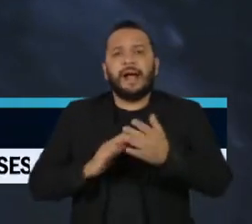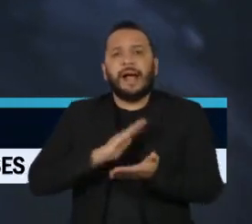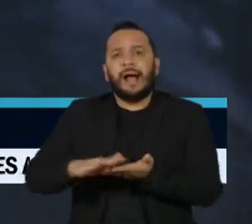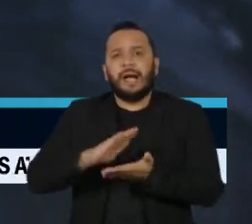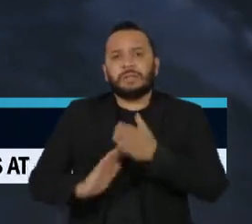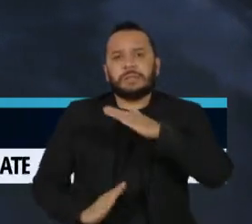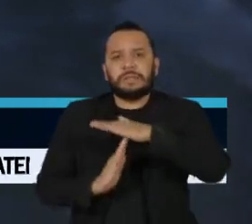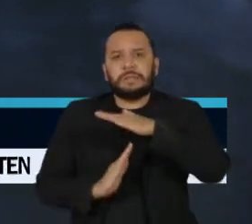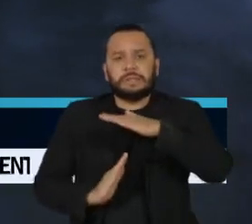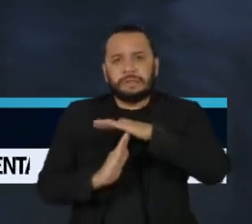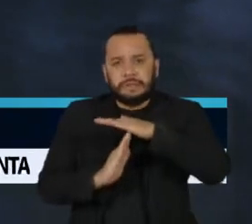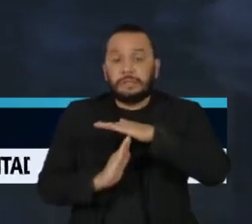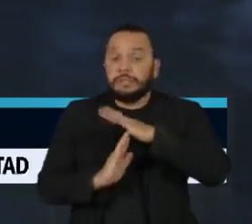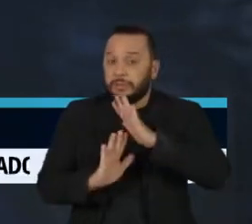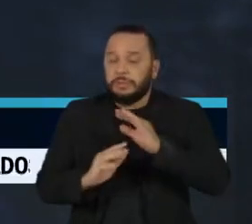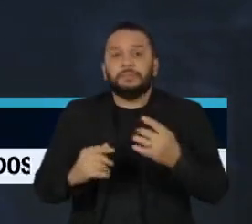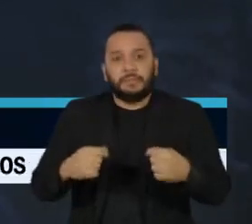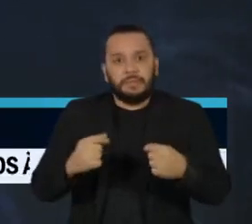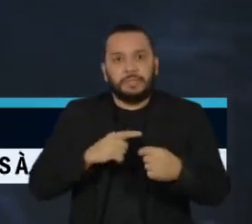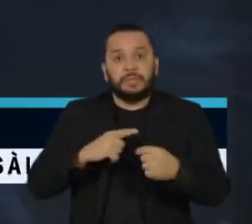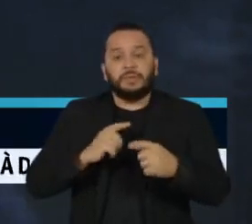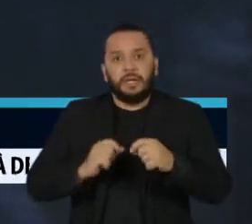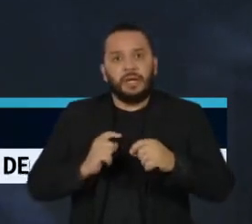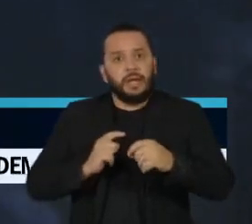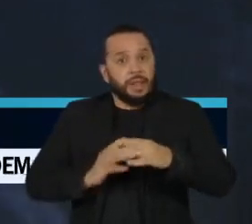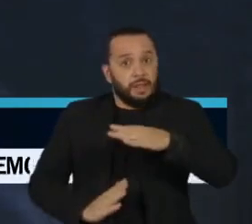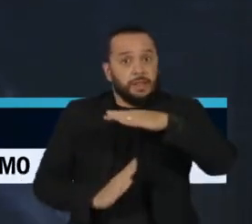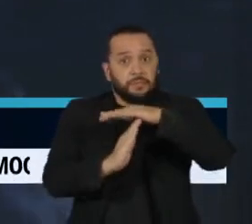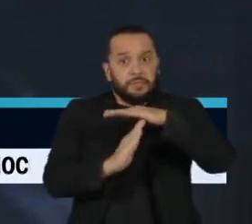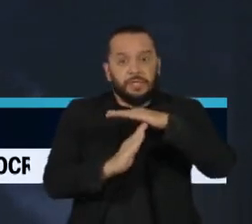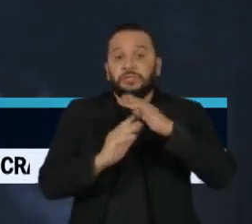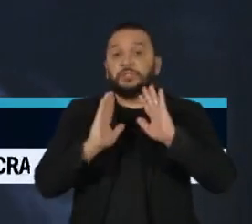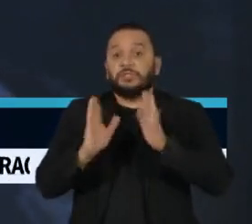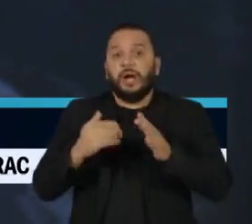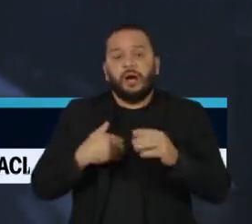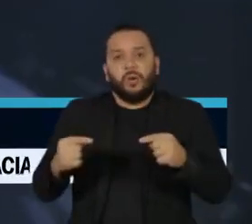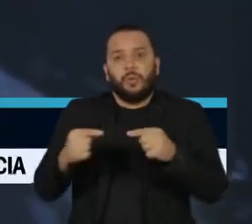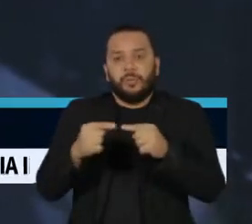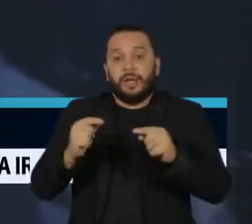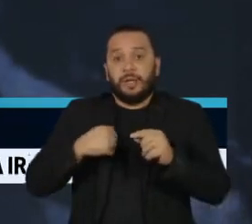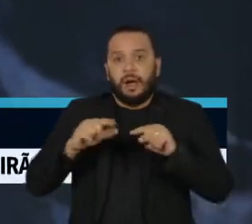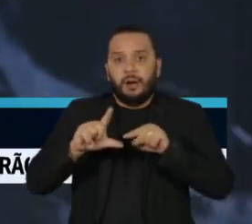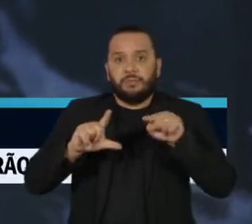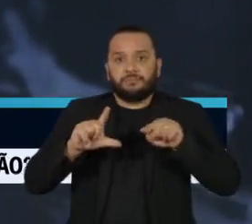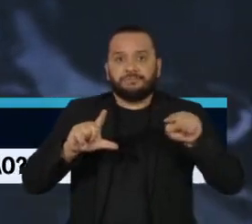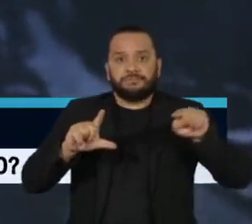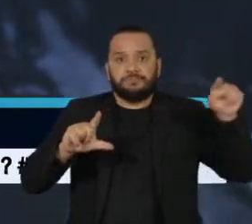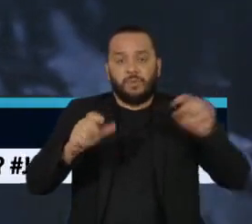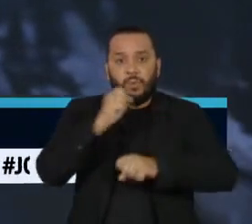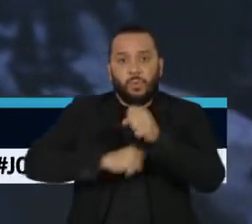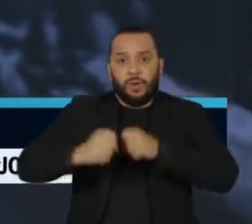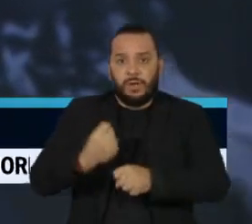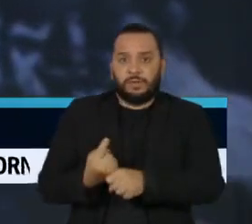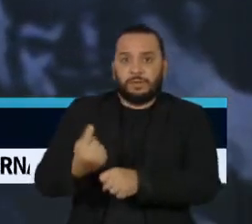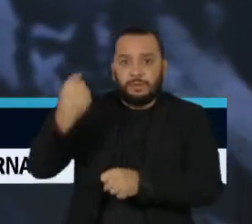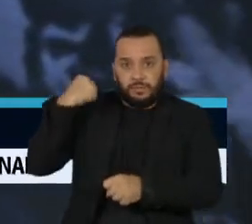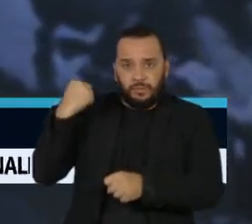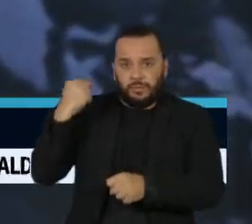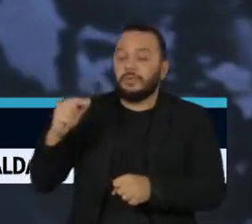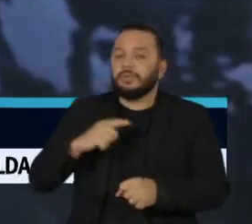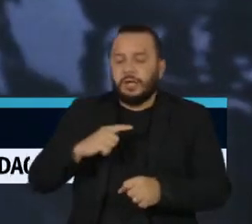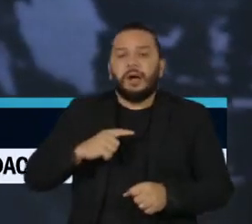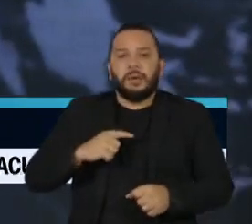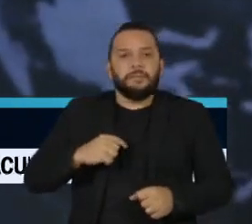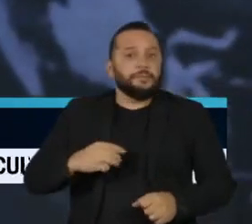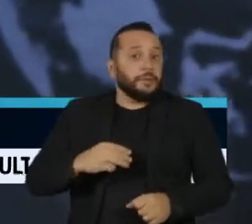gastos, a regra fiscal que limita o aumento das despesas à inflação do ano anterior. O Ministério da Economia teve que encaixar aumentos de custos da